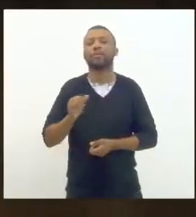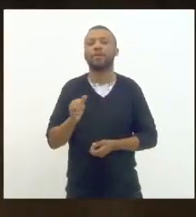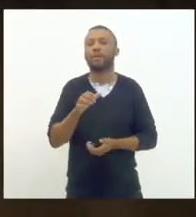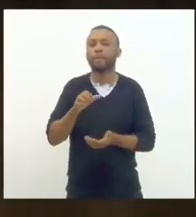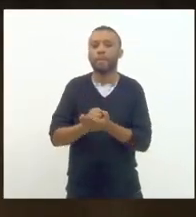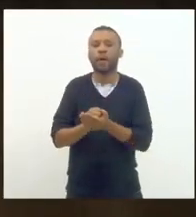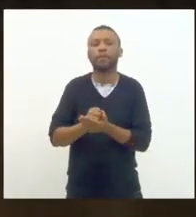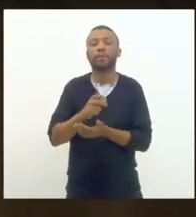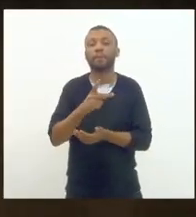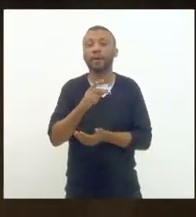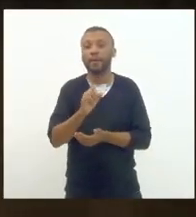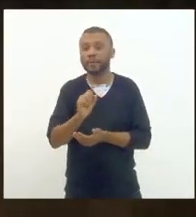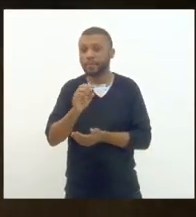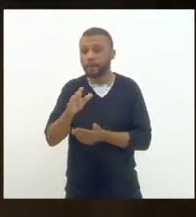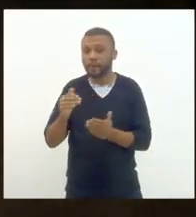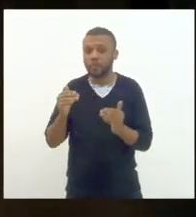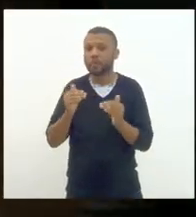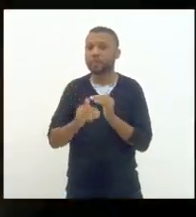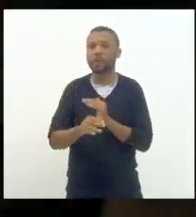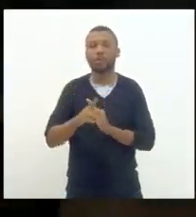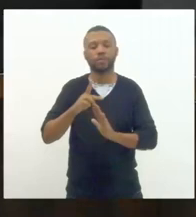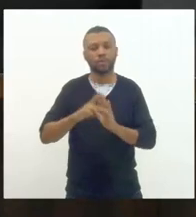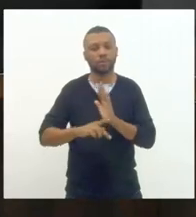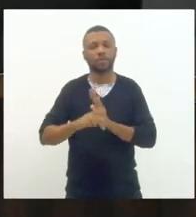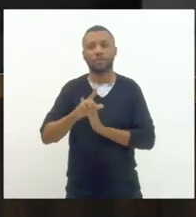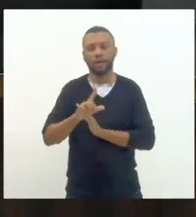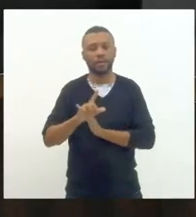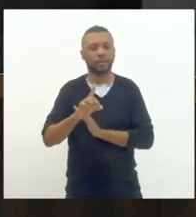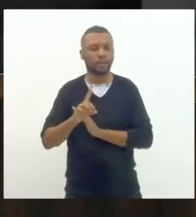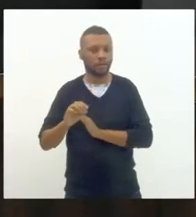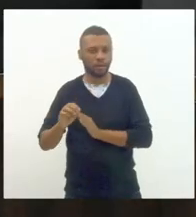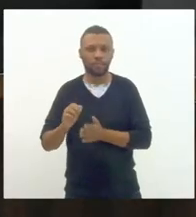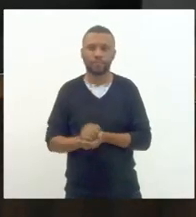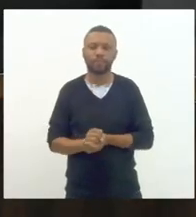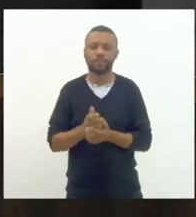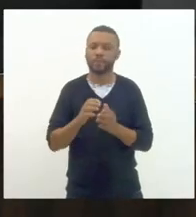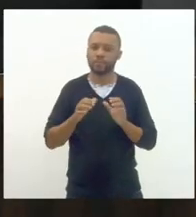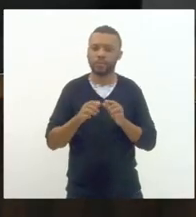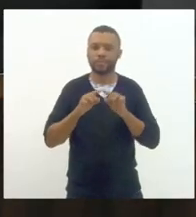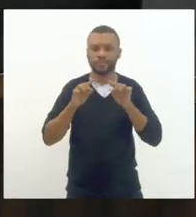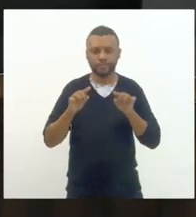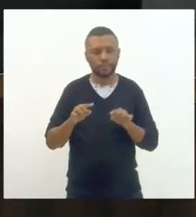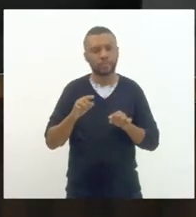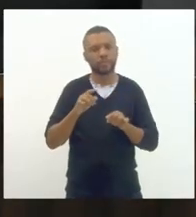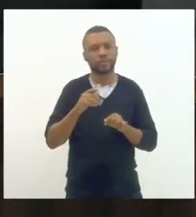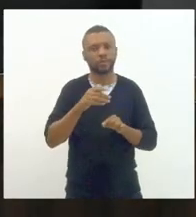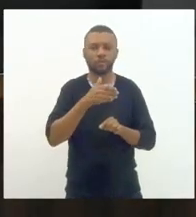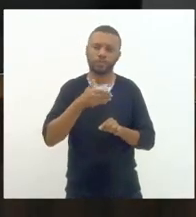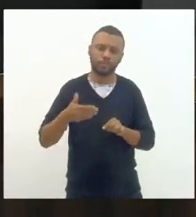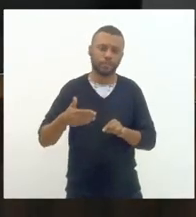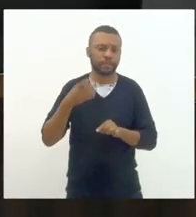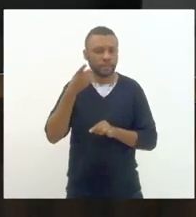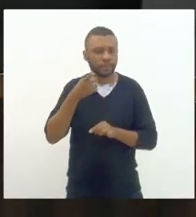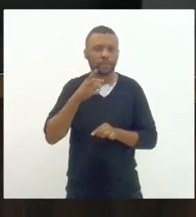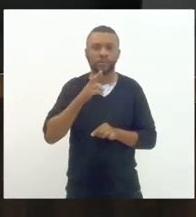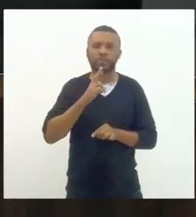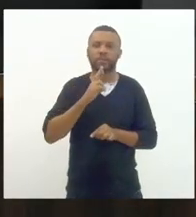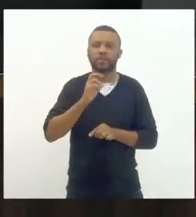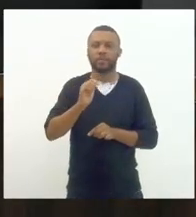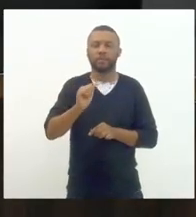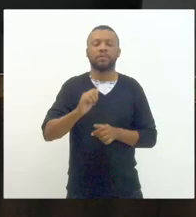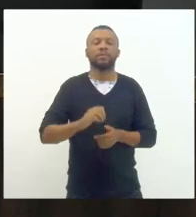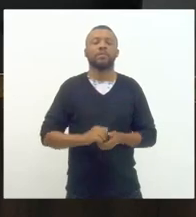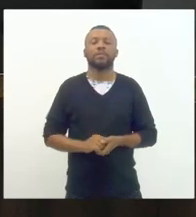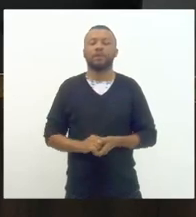nome da bancada do PSB o voto contrário ao projeto da LDO. Ok. Pela Comissão de Servidores Públicos, deputado Rodrigo Amorim.